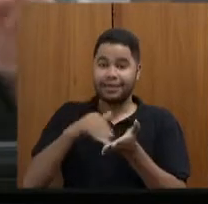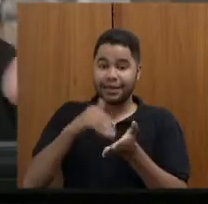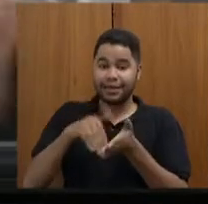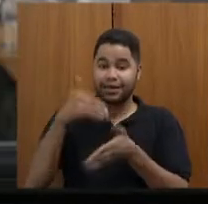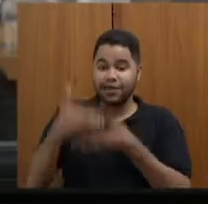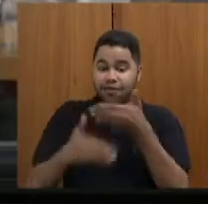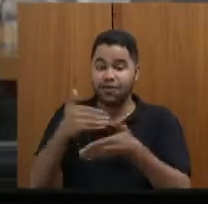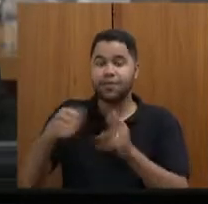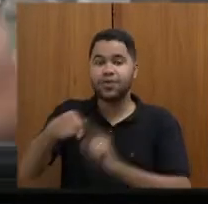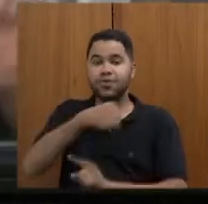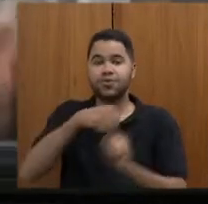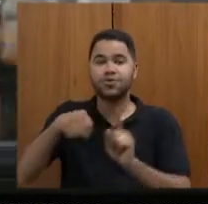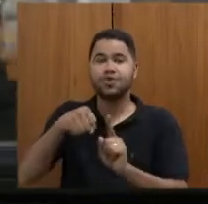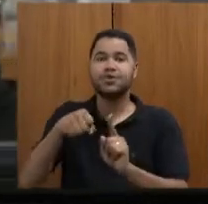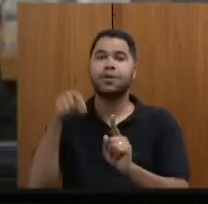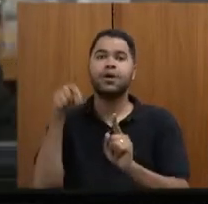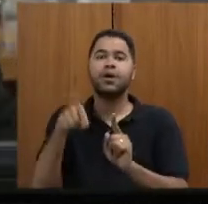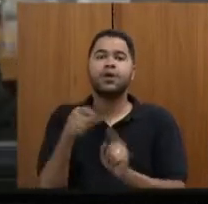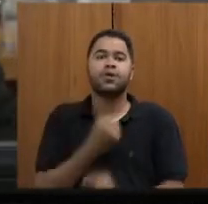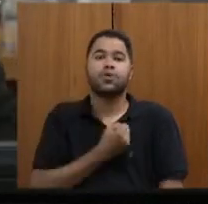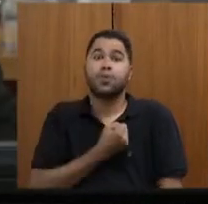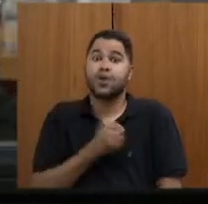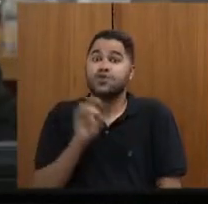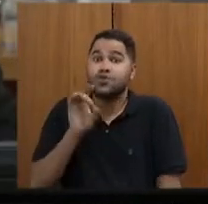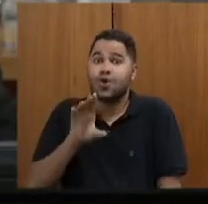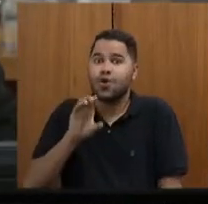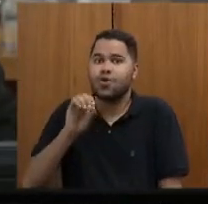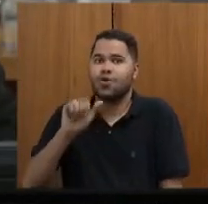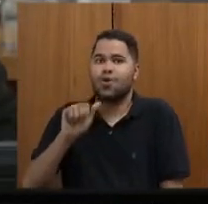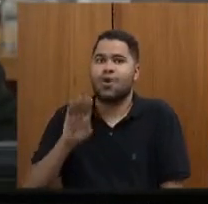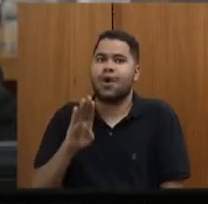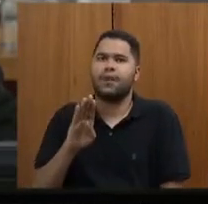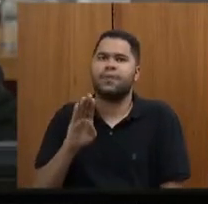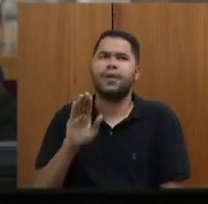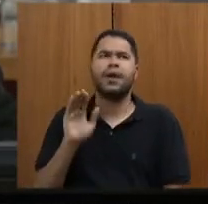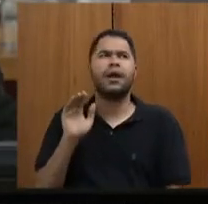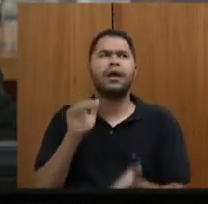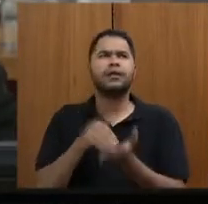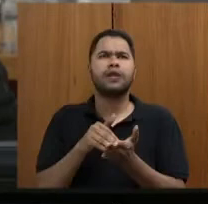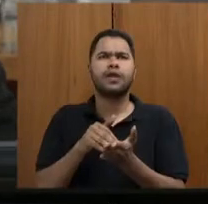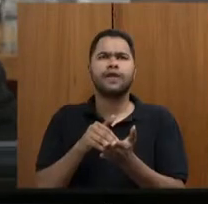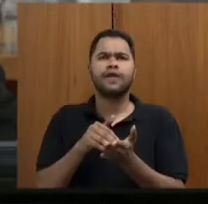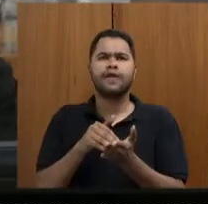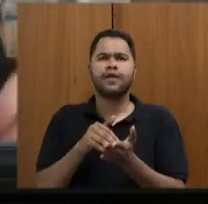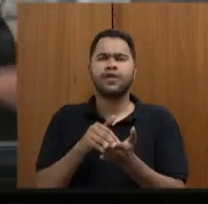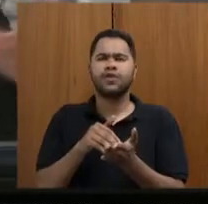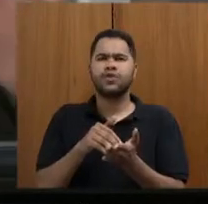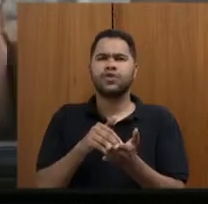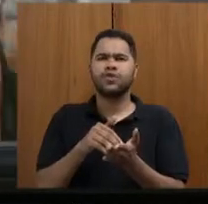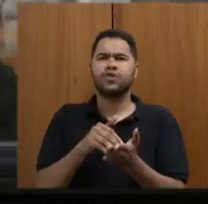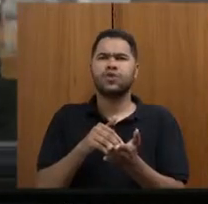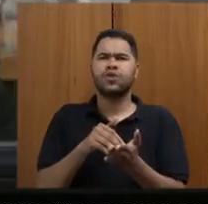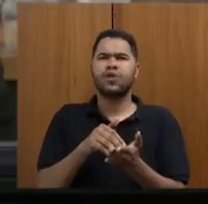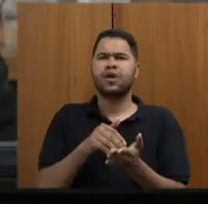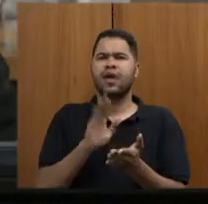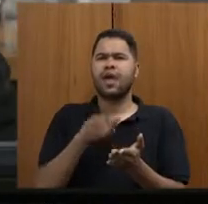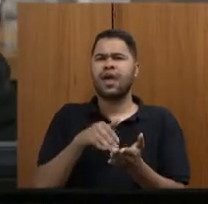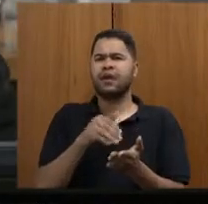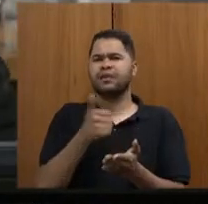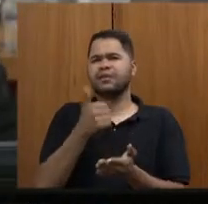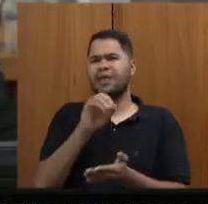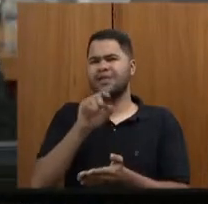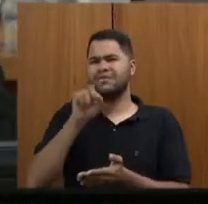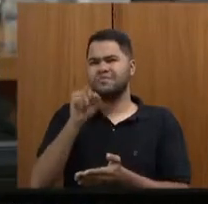Social, este número aqui é apenas da COAB. A COAB vai até final de 2010, 1.000 e poucas